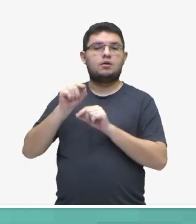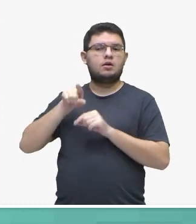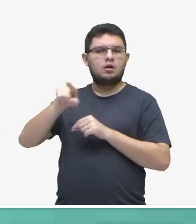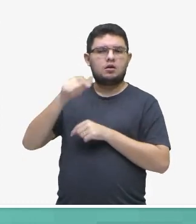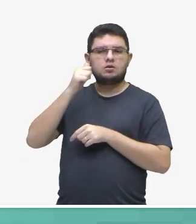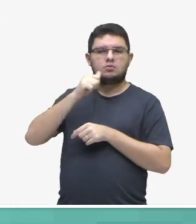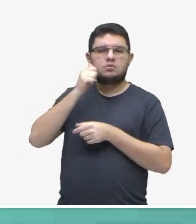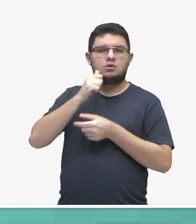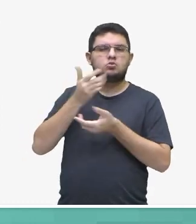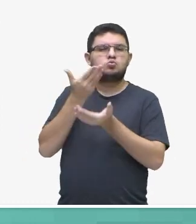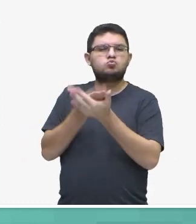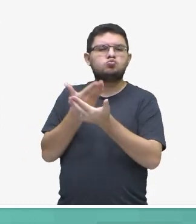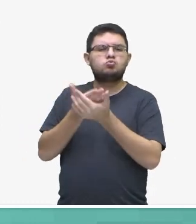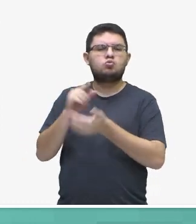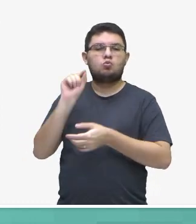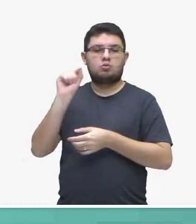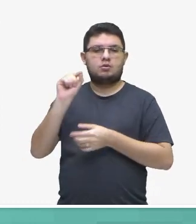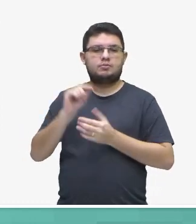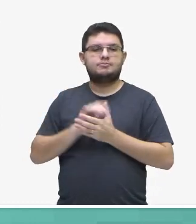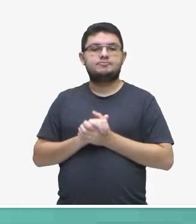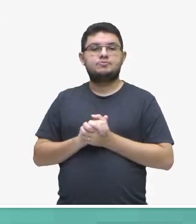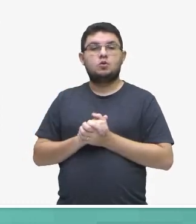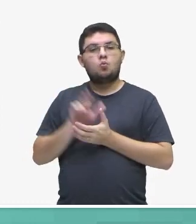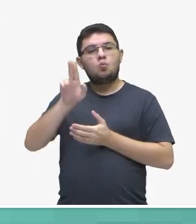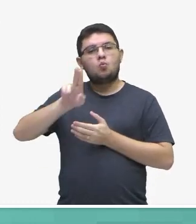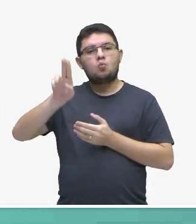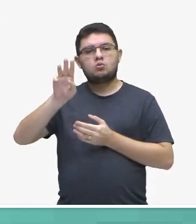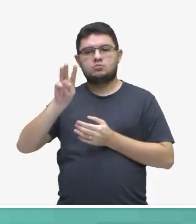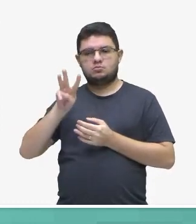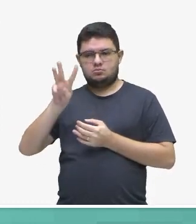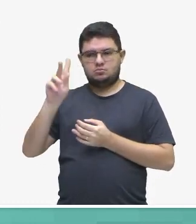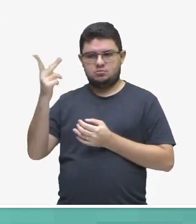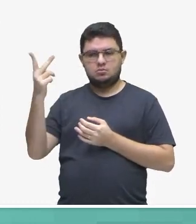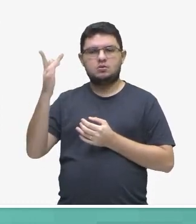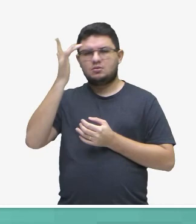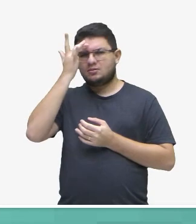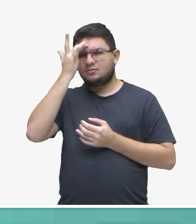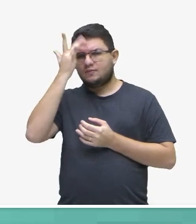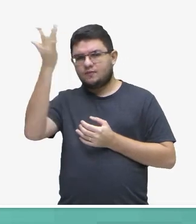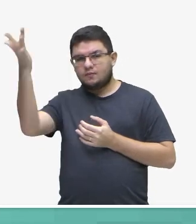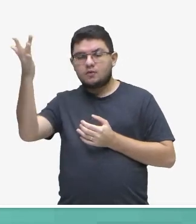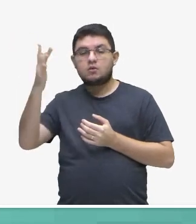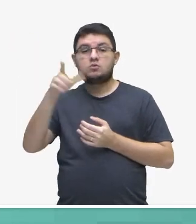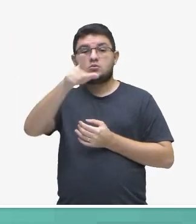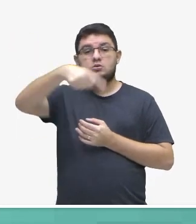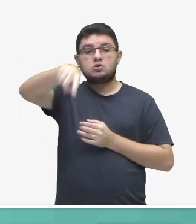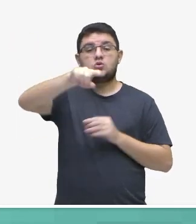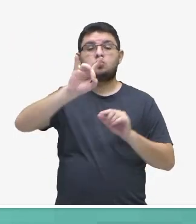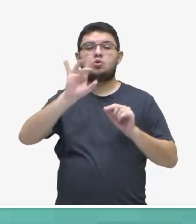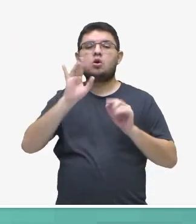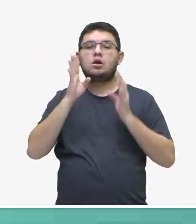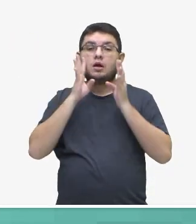bem simples, tá? O uso das WH words. É só você precisa apenas prestar